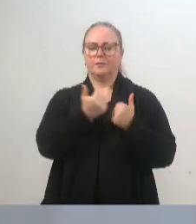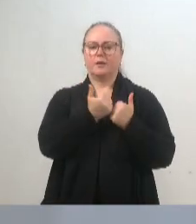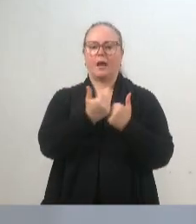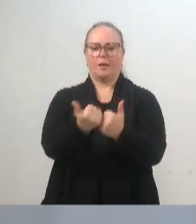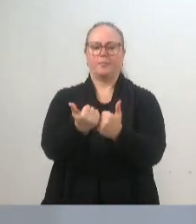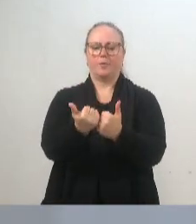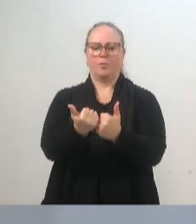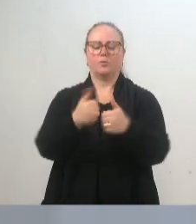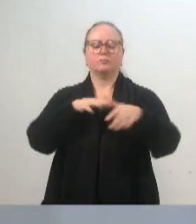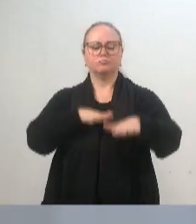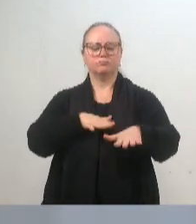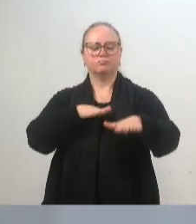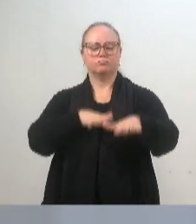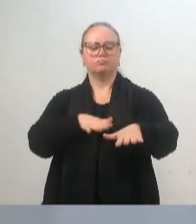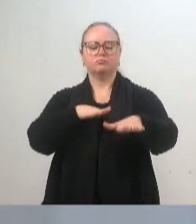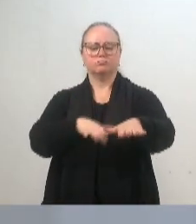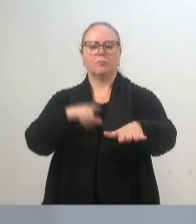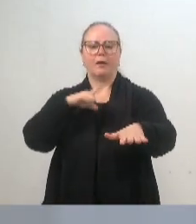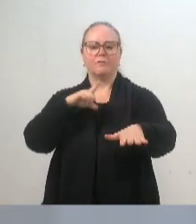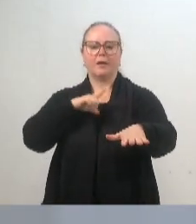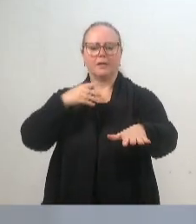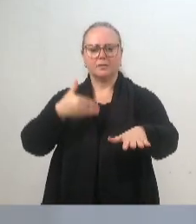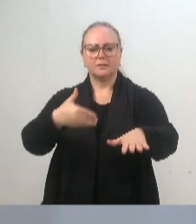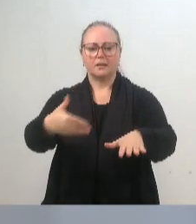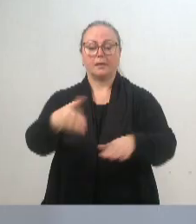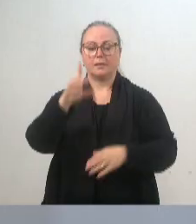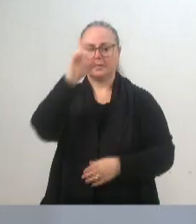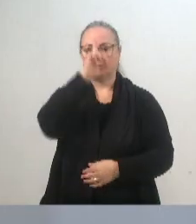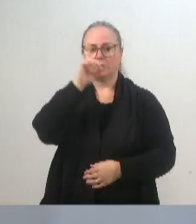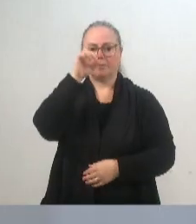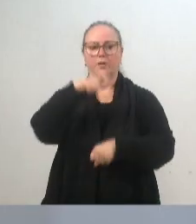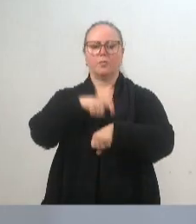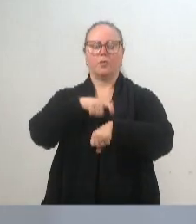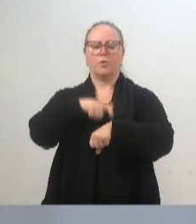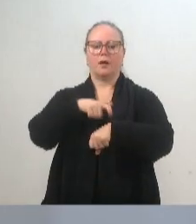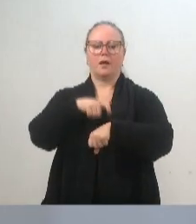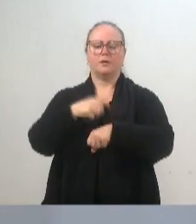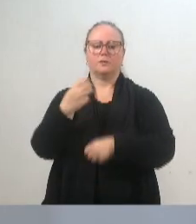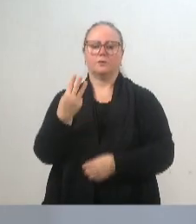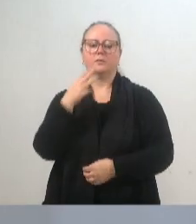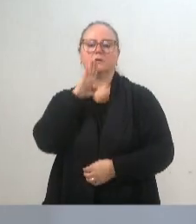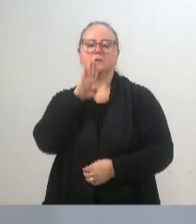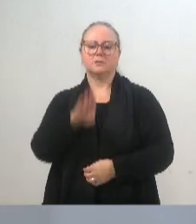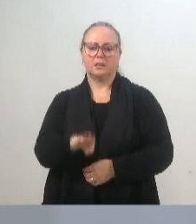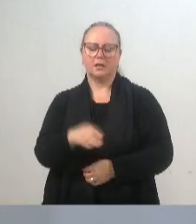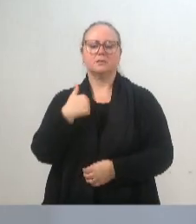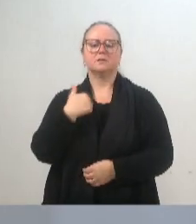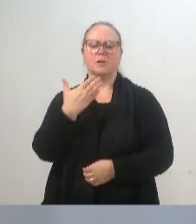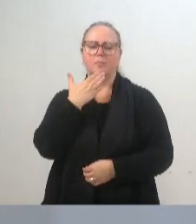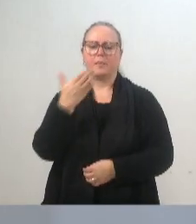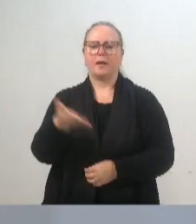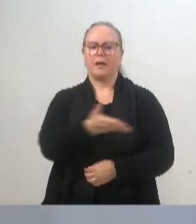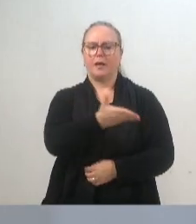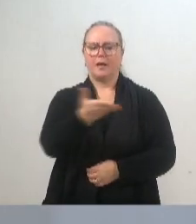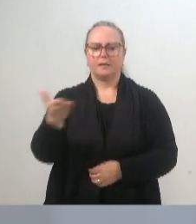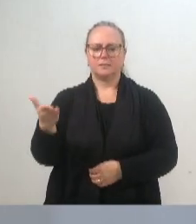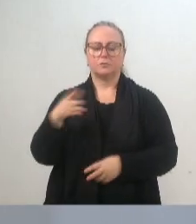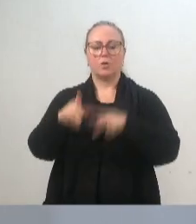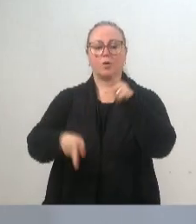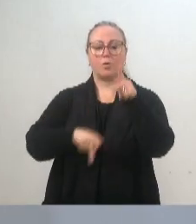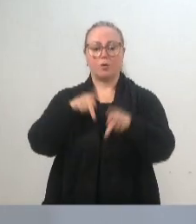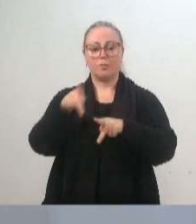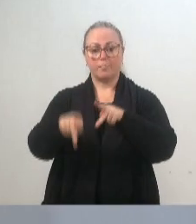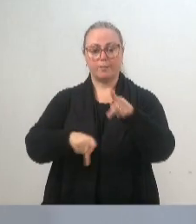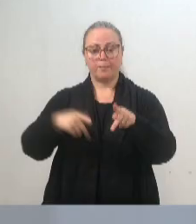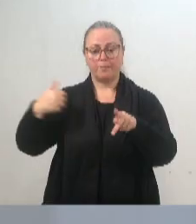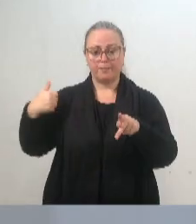as manifestações que ocorrerão no próximo domingo, às 15 horas aqui em Blumenau. E eu faço um apelo para que a população de bom senso em